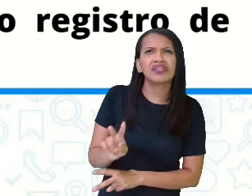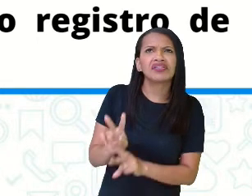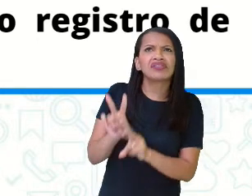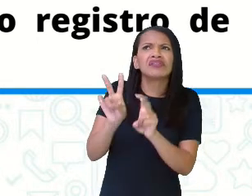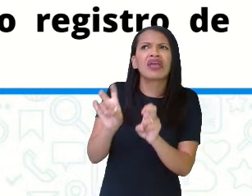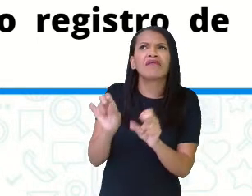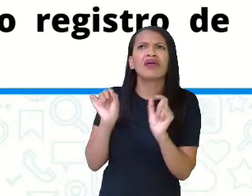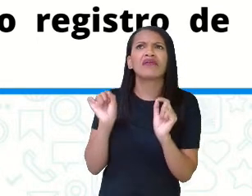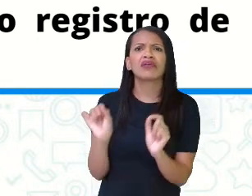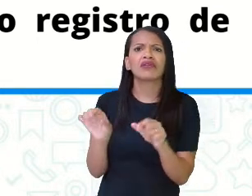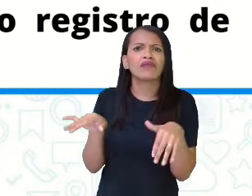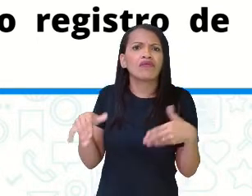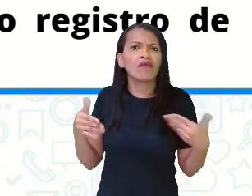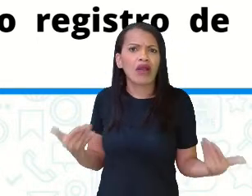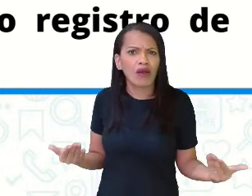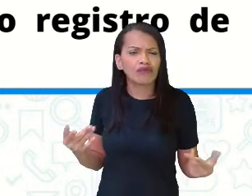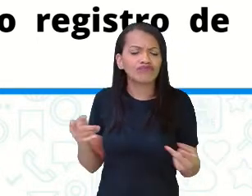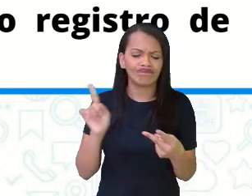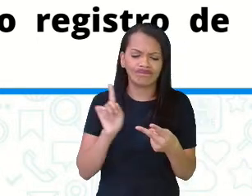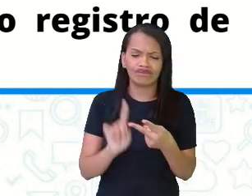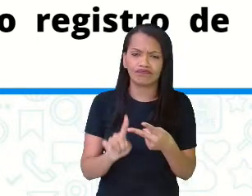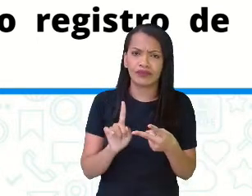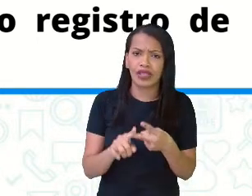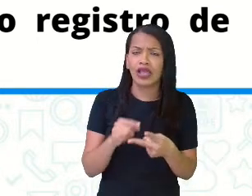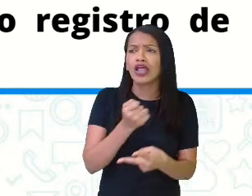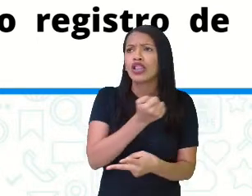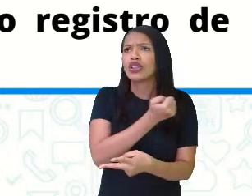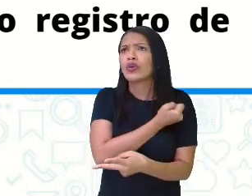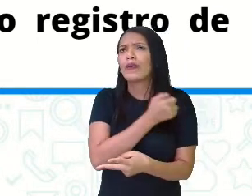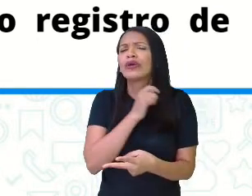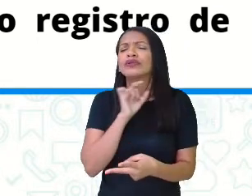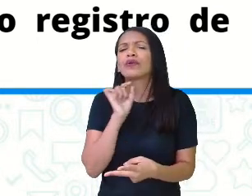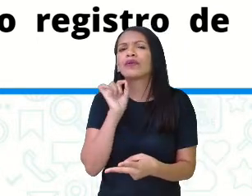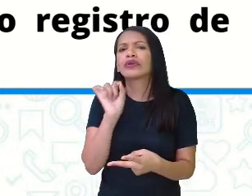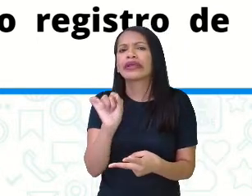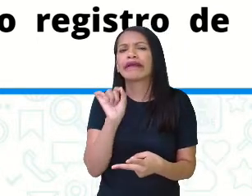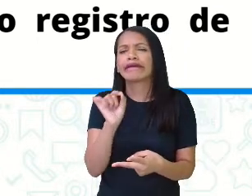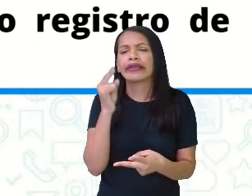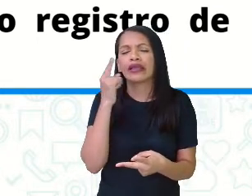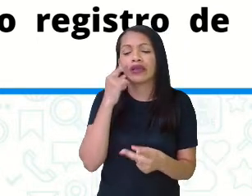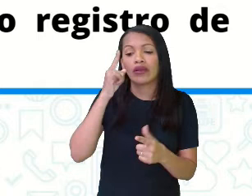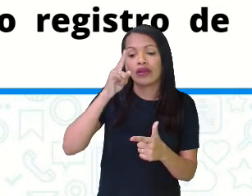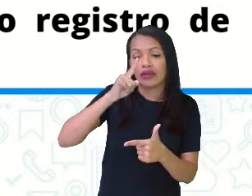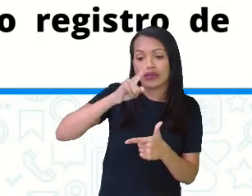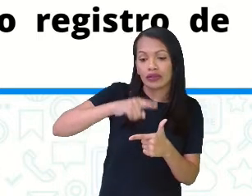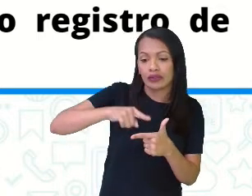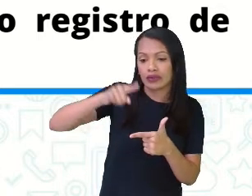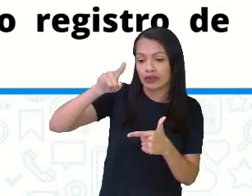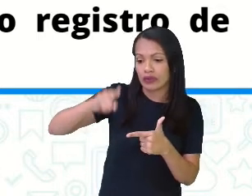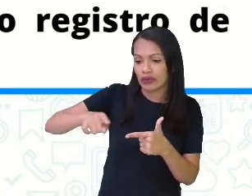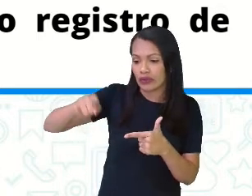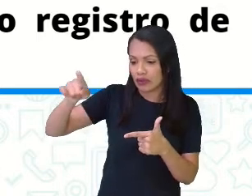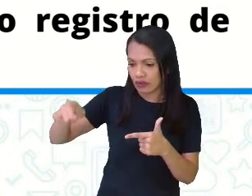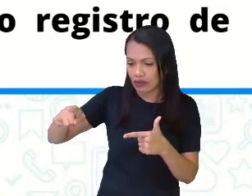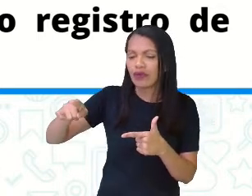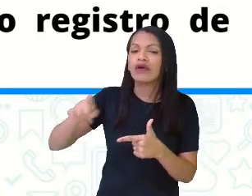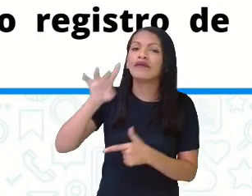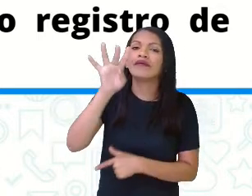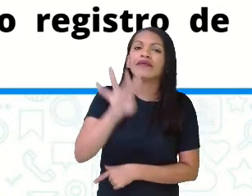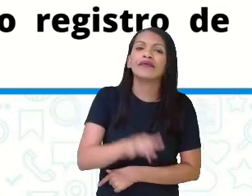ou meu gráfico. Números, claro, quando eu falo de gráfico e tabela, eu falo